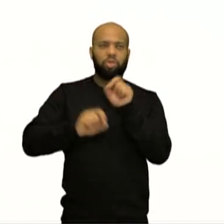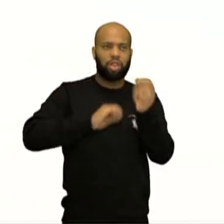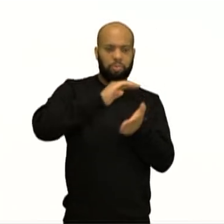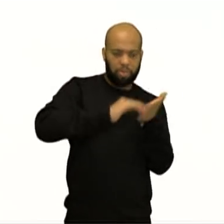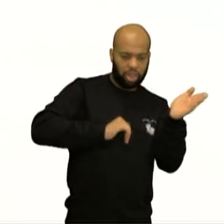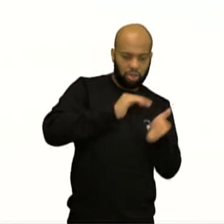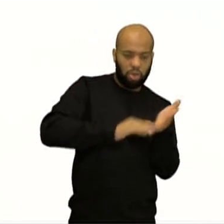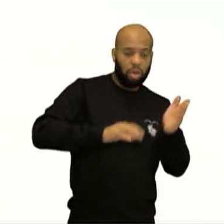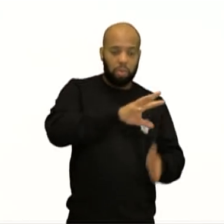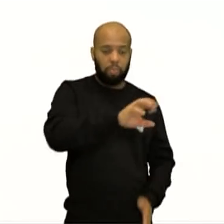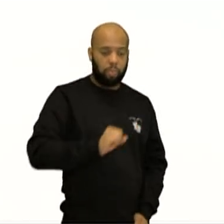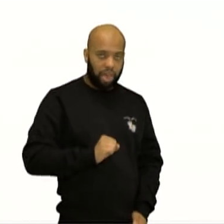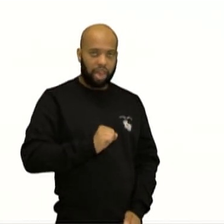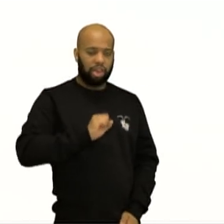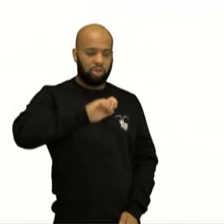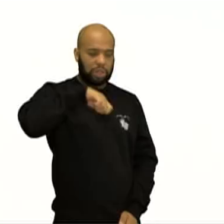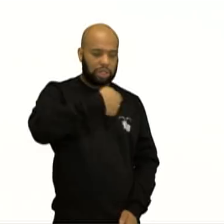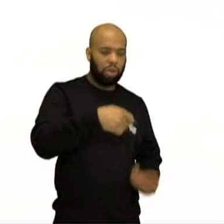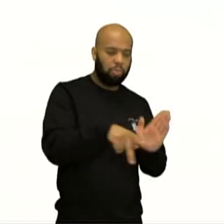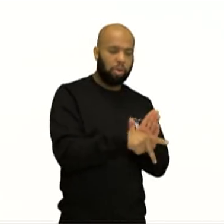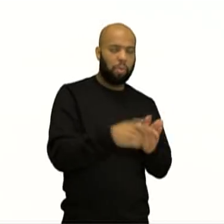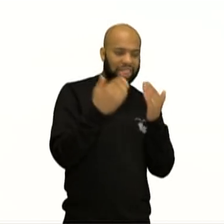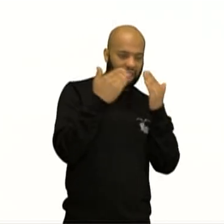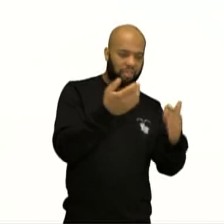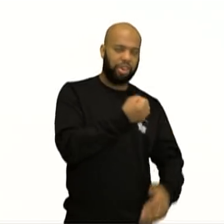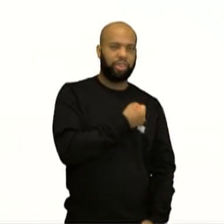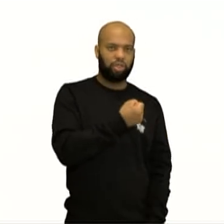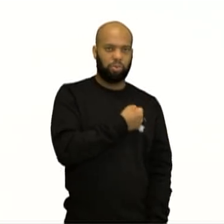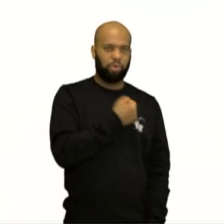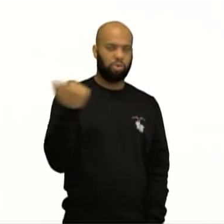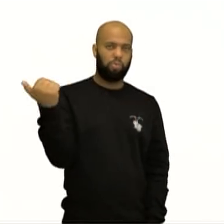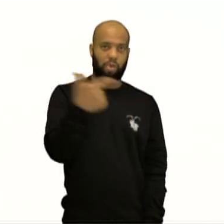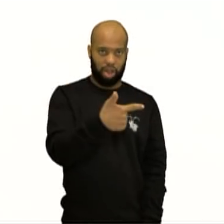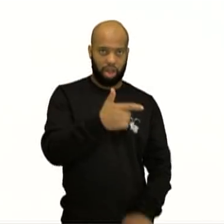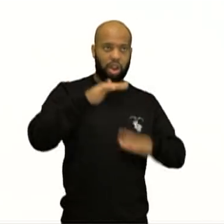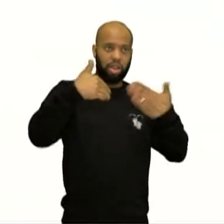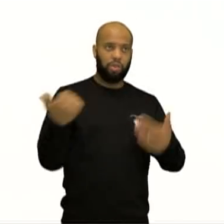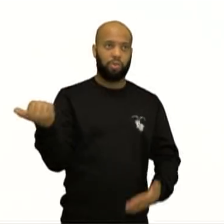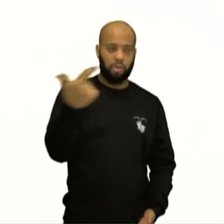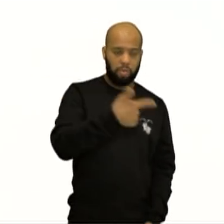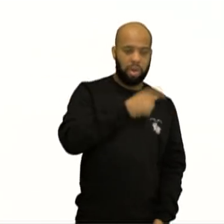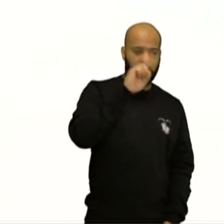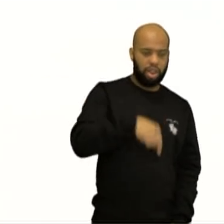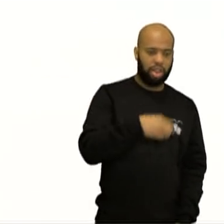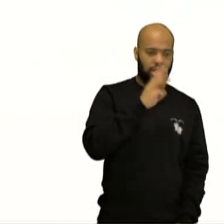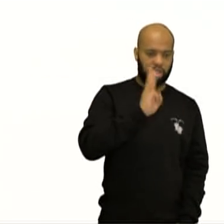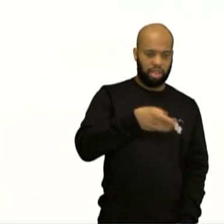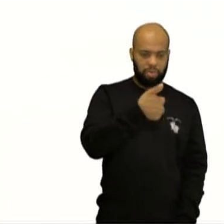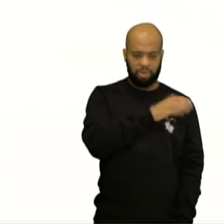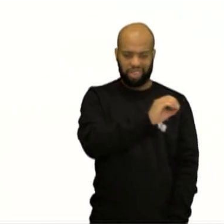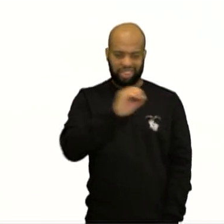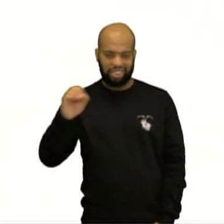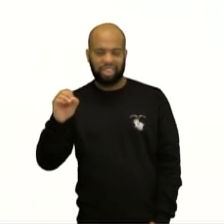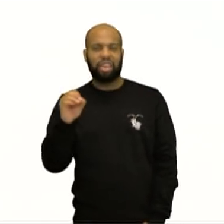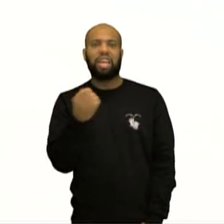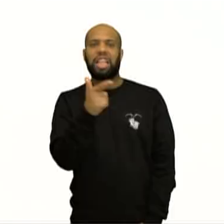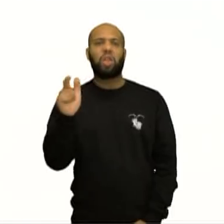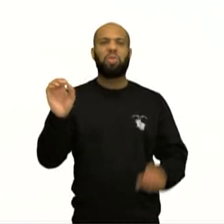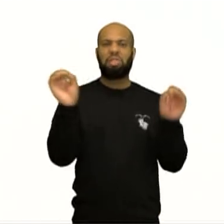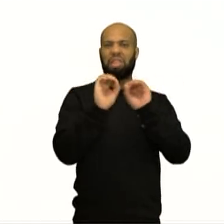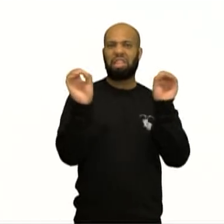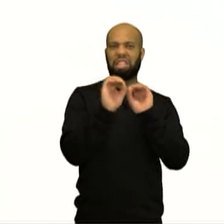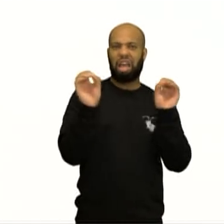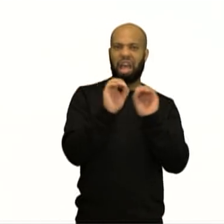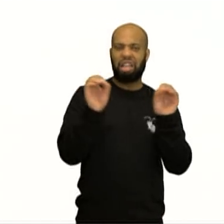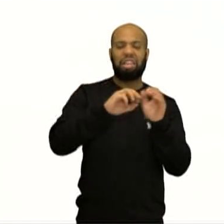pega o sinal do maior para pôr lá na resposta. O maior é 3.100, não tem número na frente dele, não tem sinal na